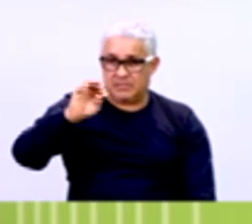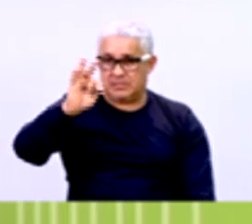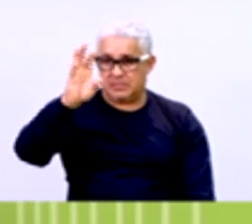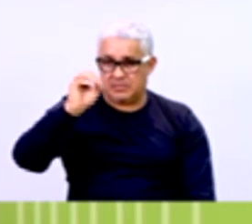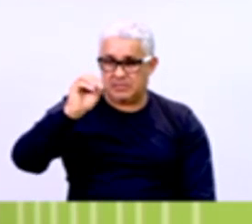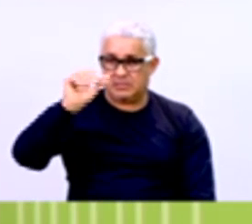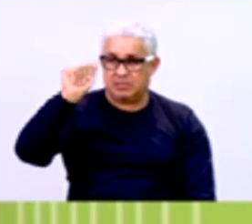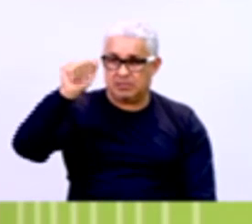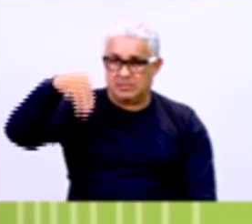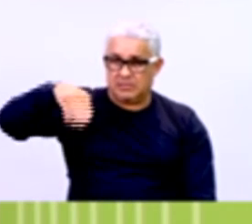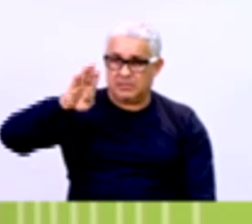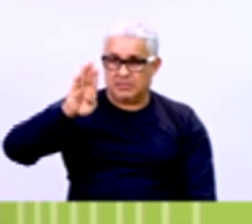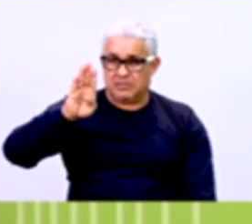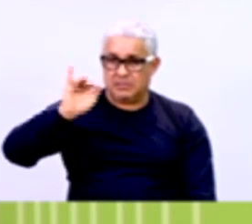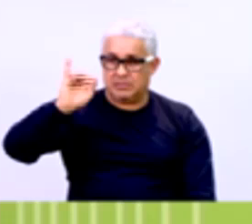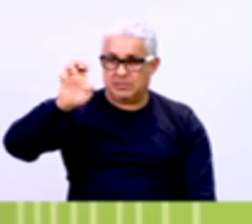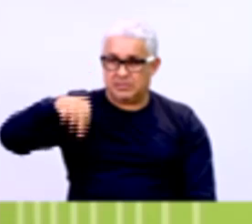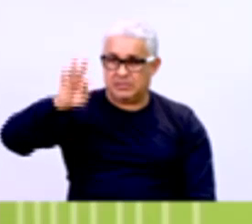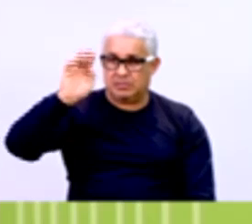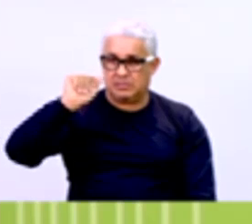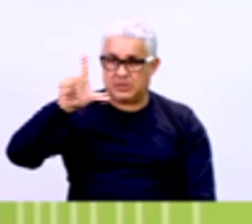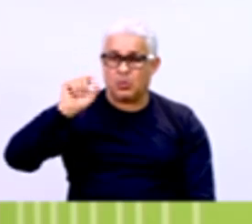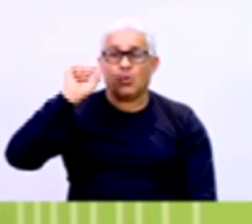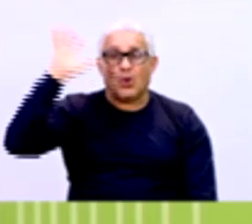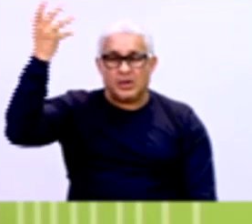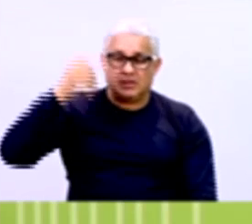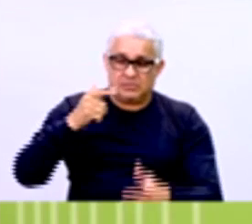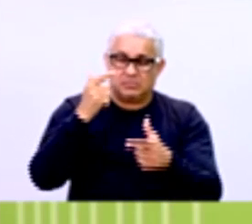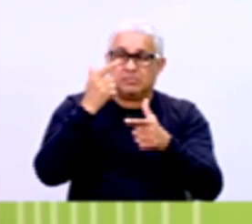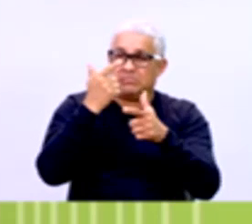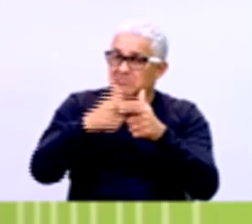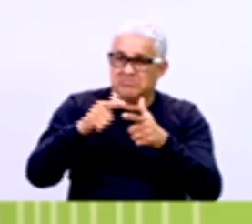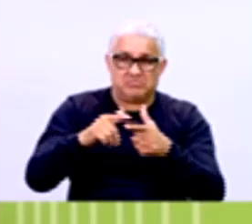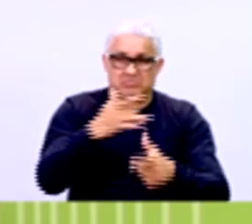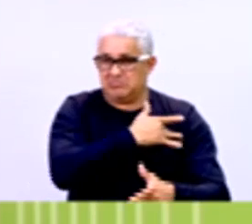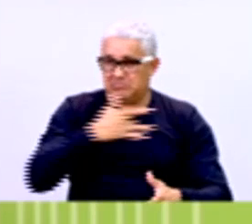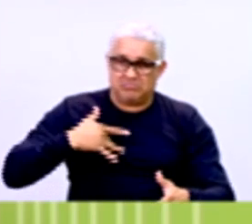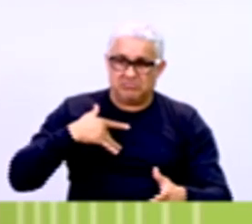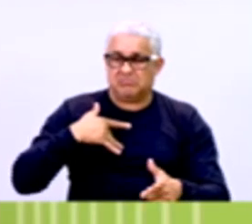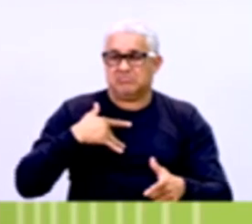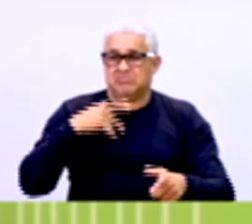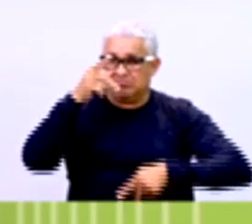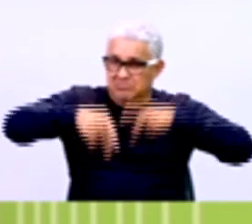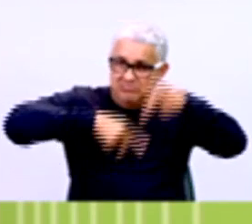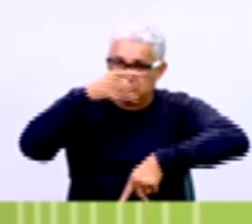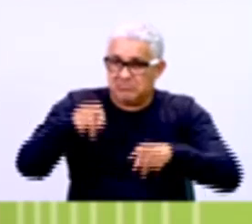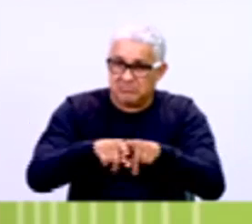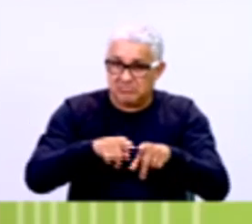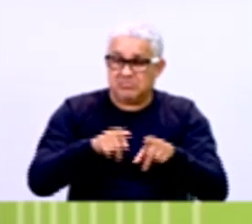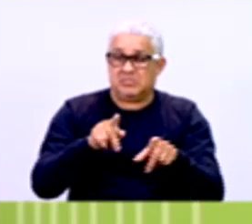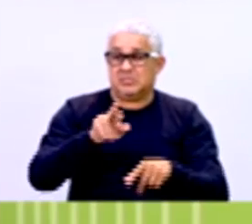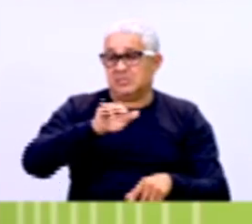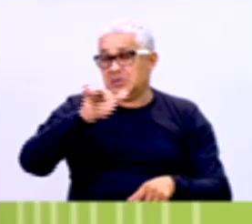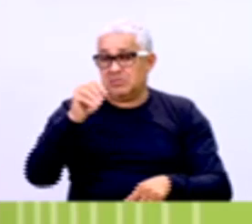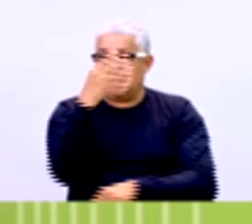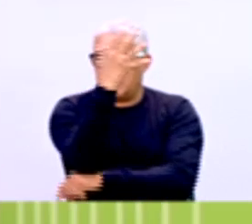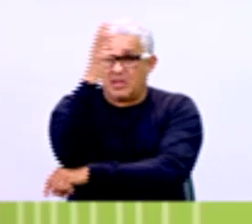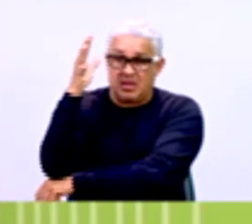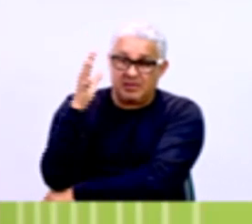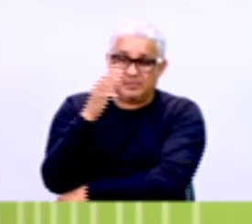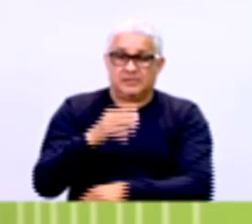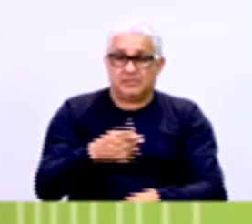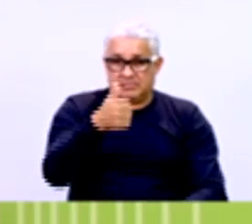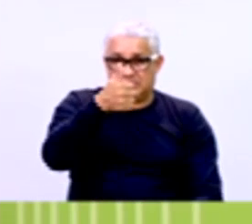vai ocasionar o quê? Vai ocasionar problemas à saúde da população. Nós temos um exemplo disso no próprio Rio Madeira, né? Nas décadas